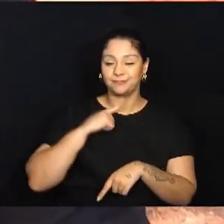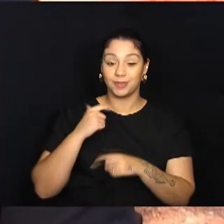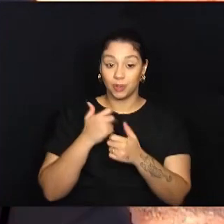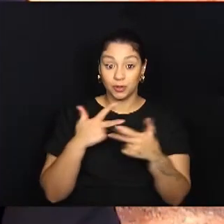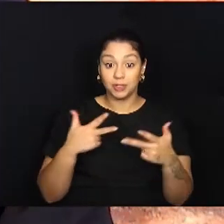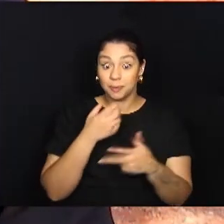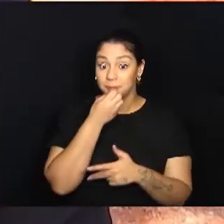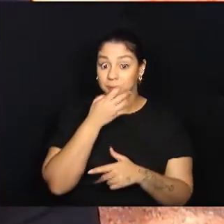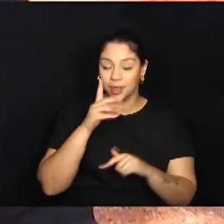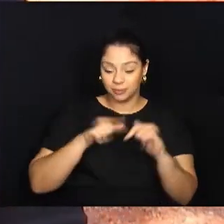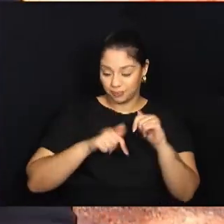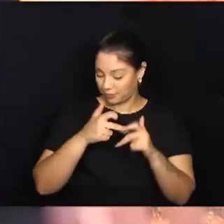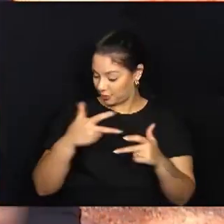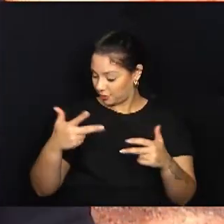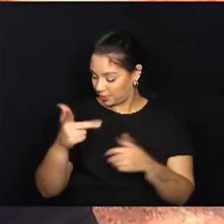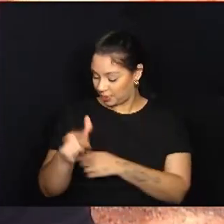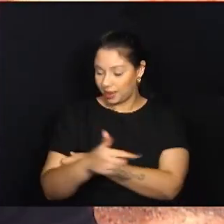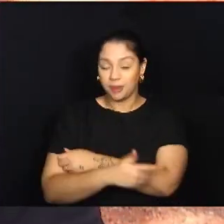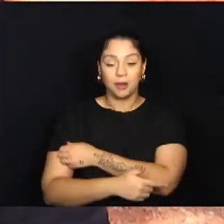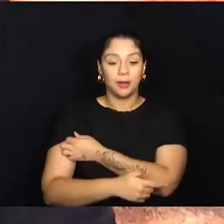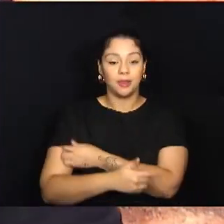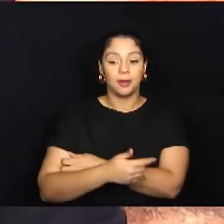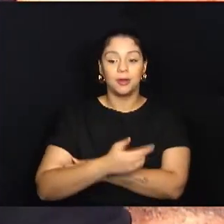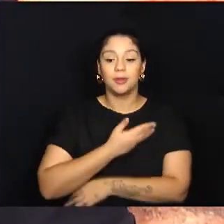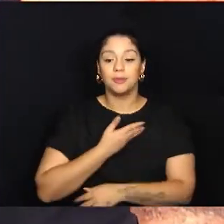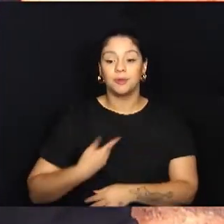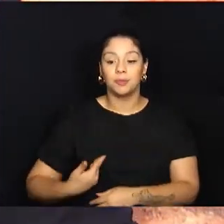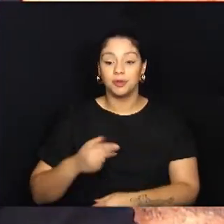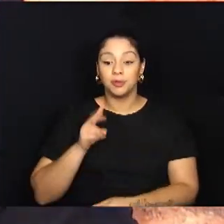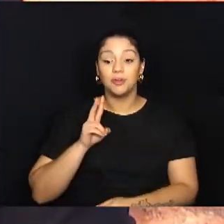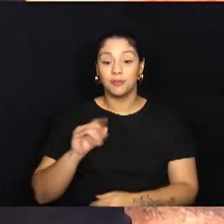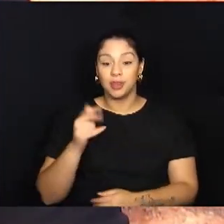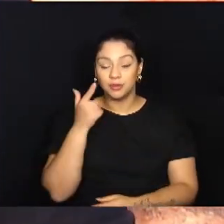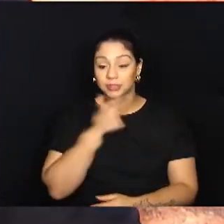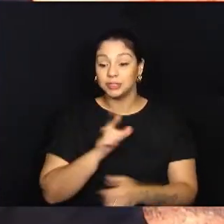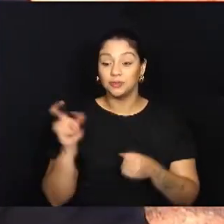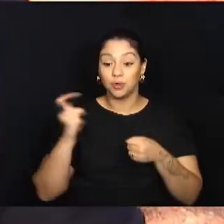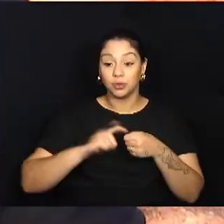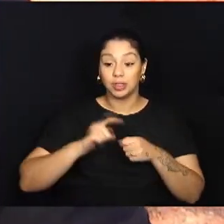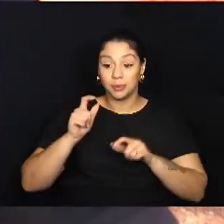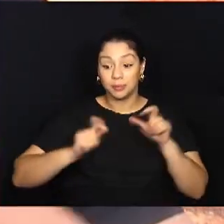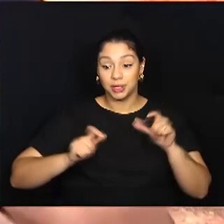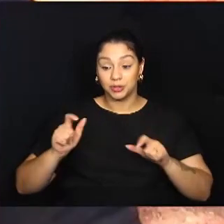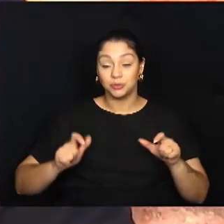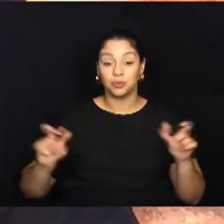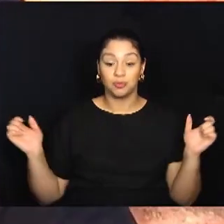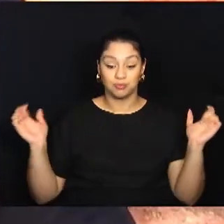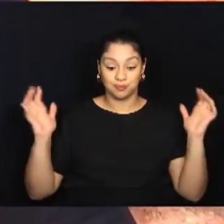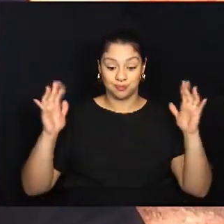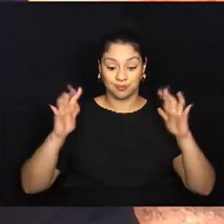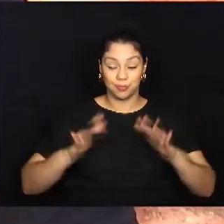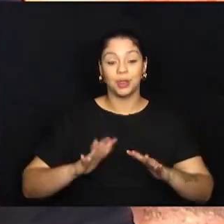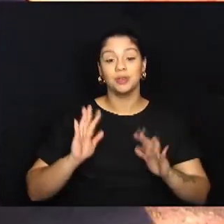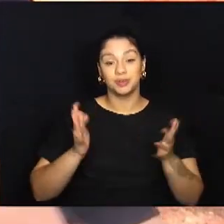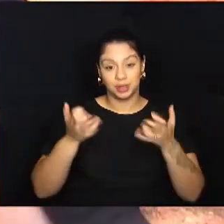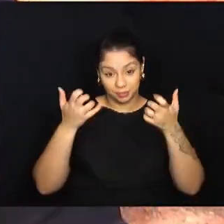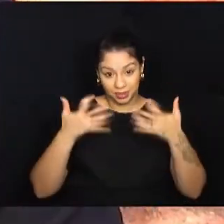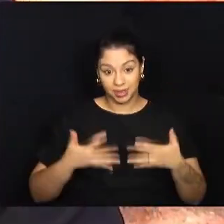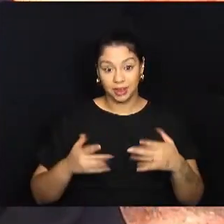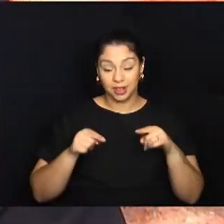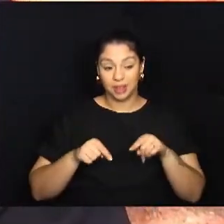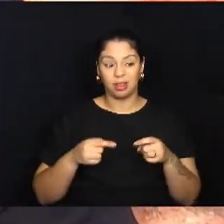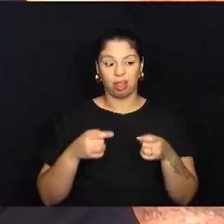esses equipamentos públicos, a gente vai trazer de volta as pessoas aqui para essa praça, que é um lugar, como eu já disse,